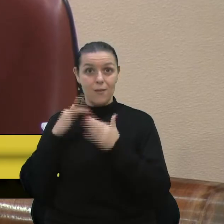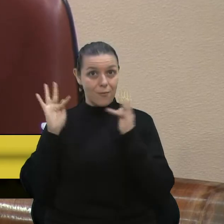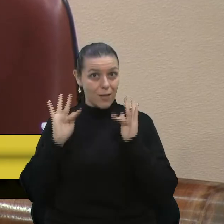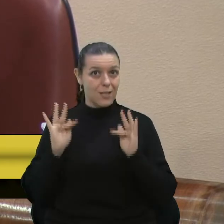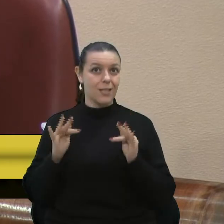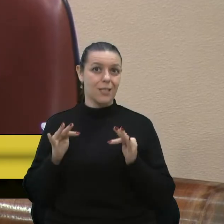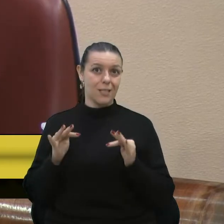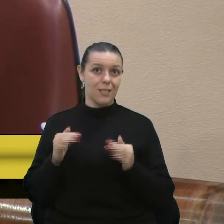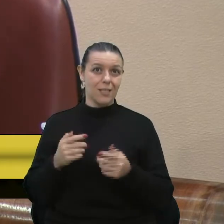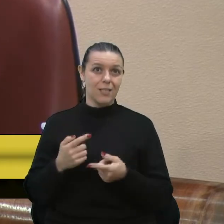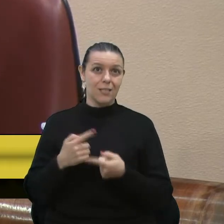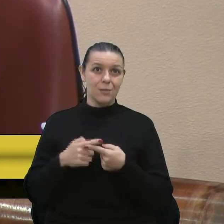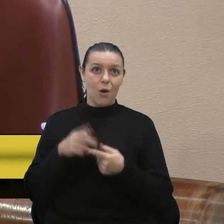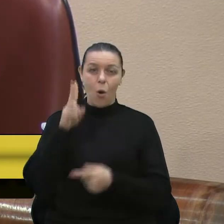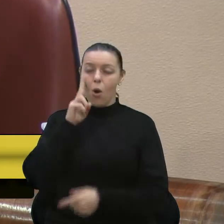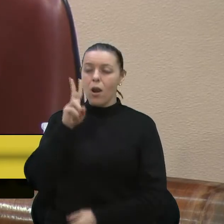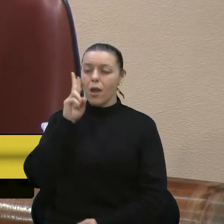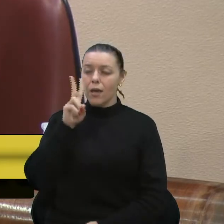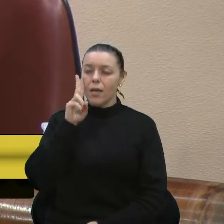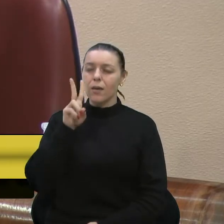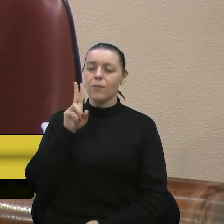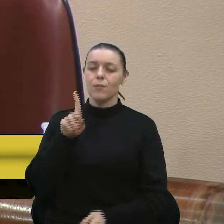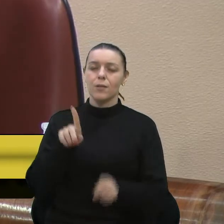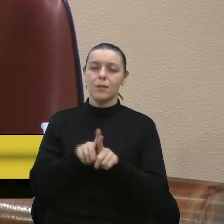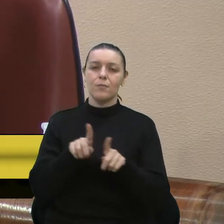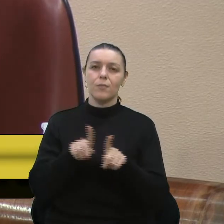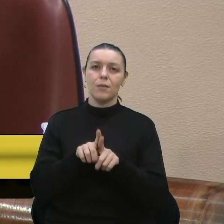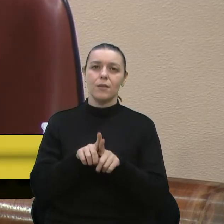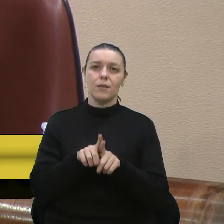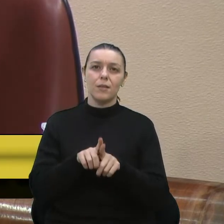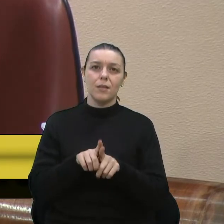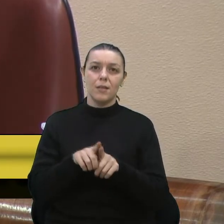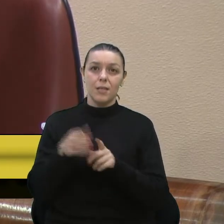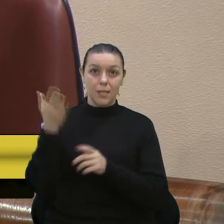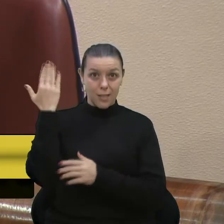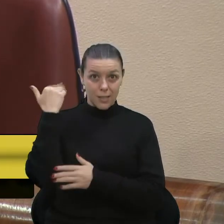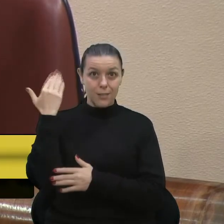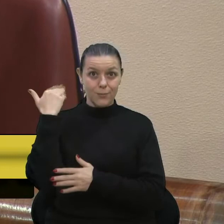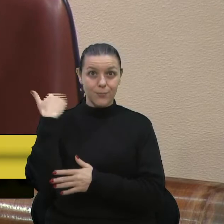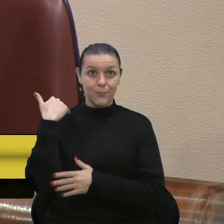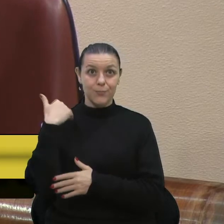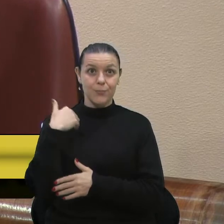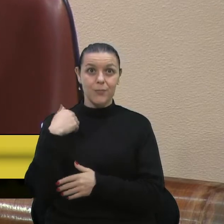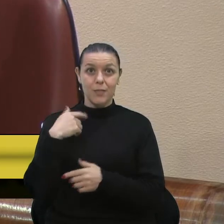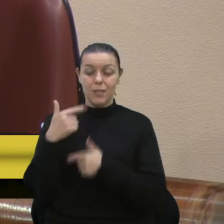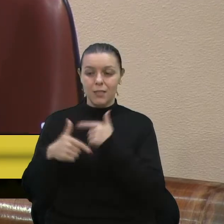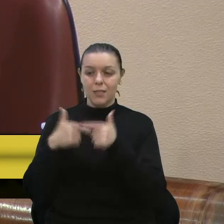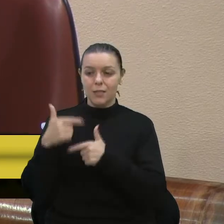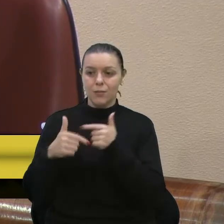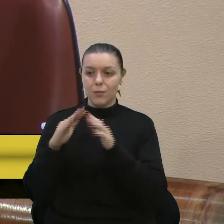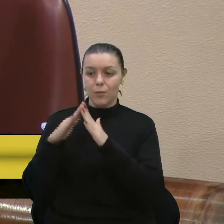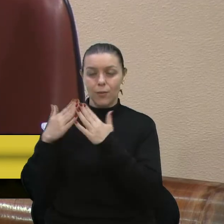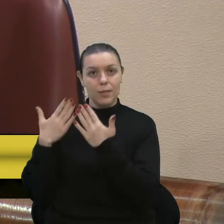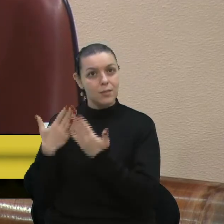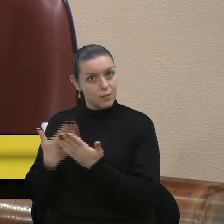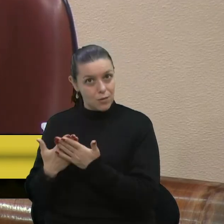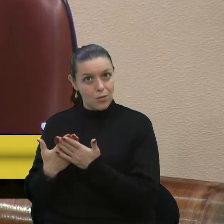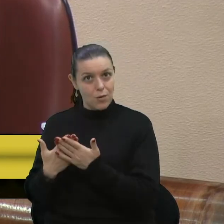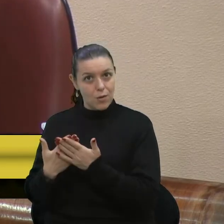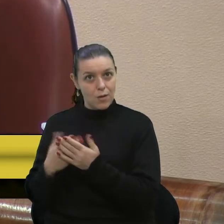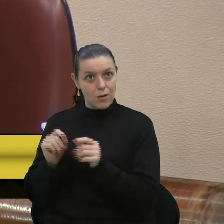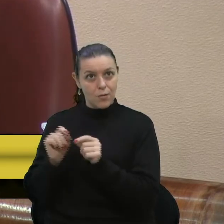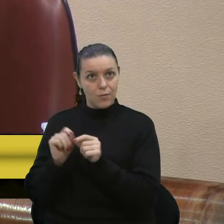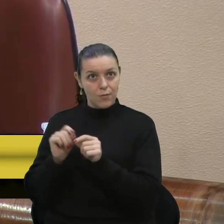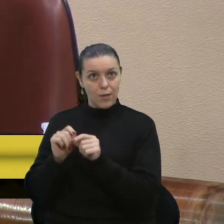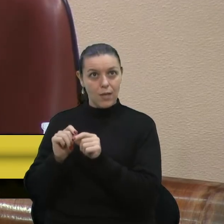eu me lembro, só para relatar, assim, nessa época, eu trabalhava numa escola, né, porque eu tinha feito magistério,